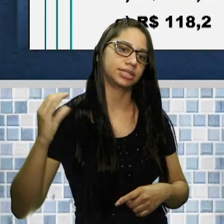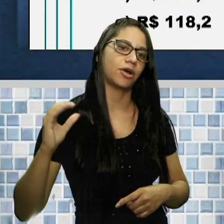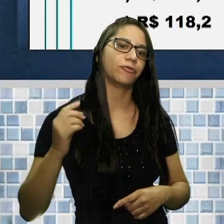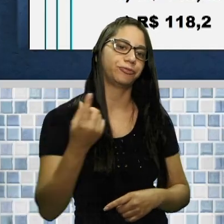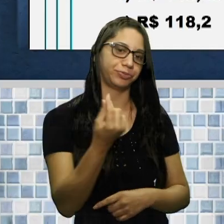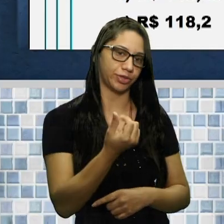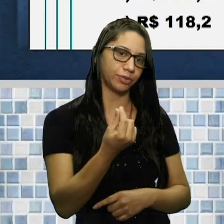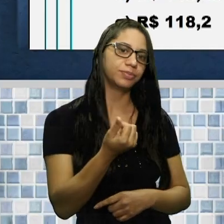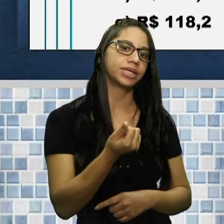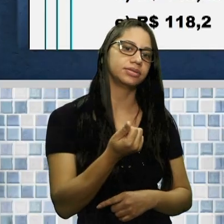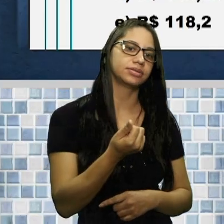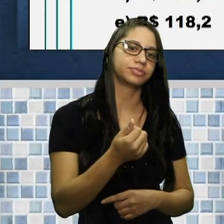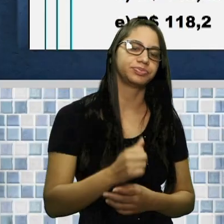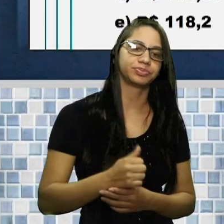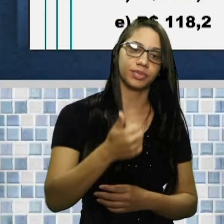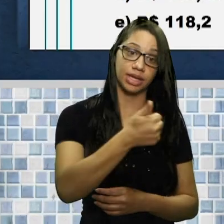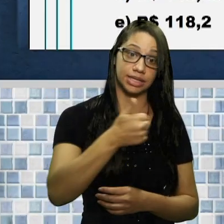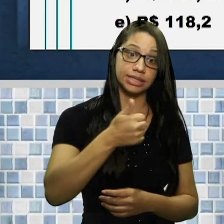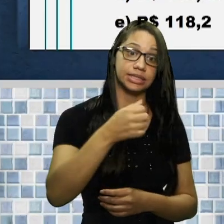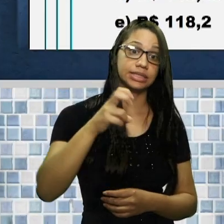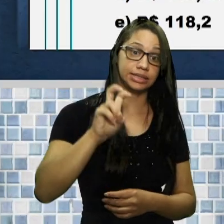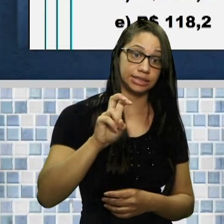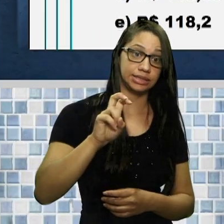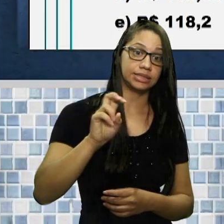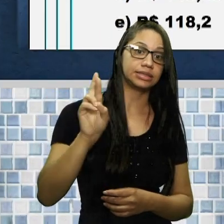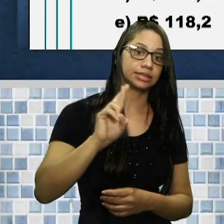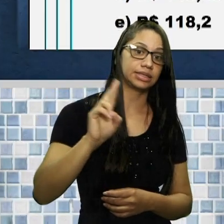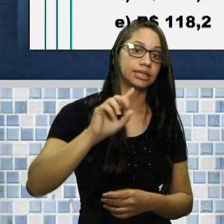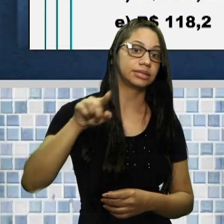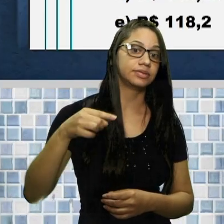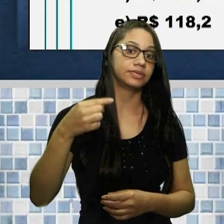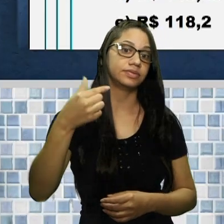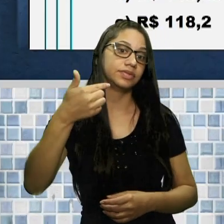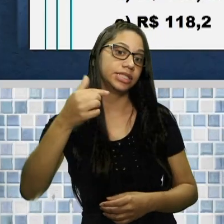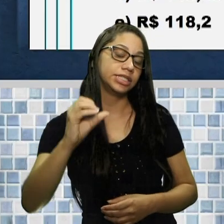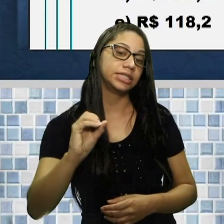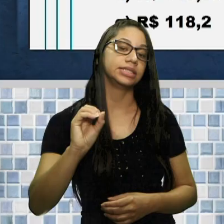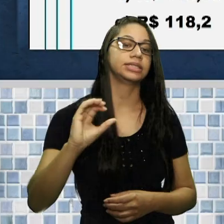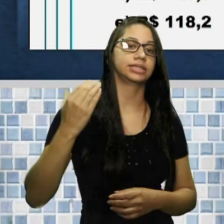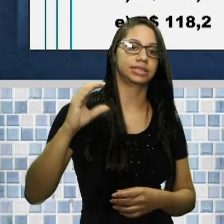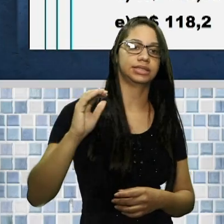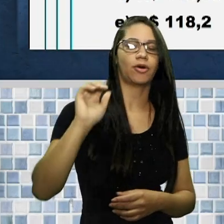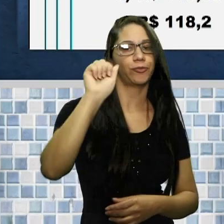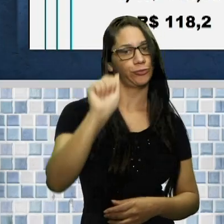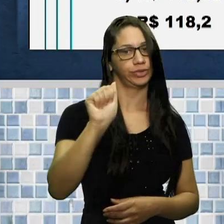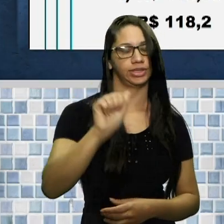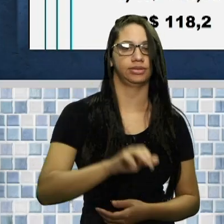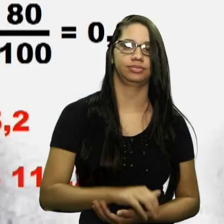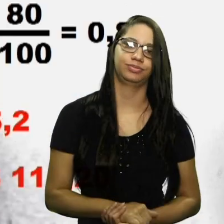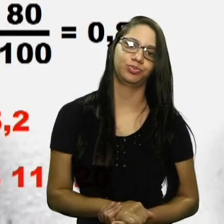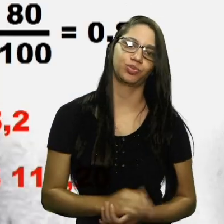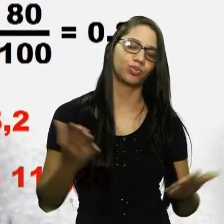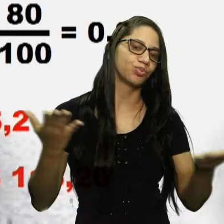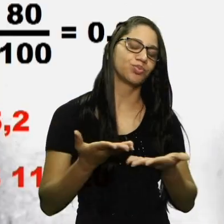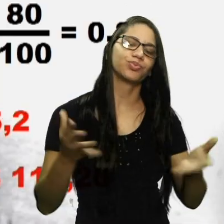R$115,20. Então, o preço do produto será de R$115,20. Resposta, letra A.